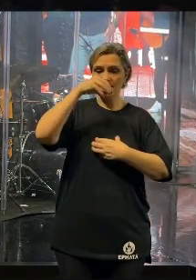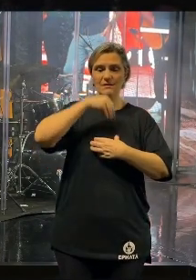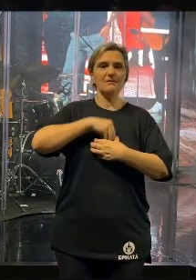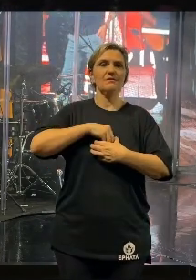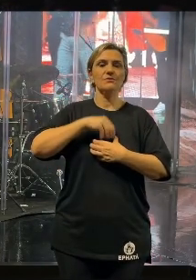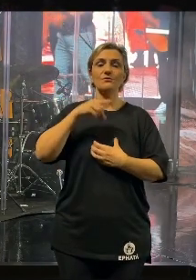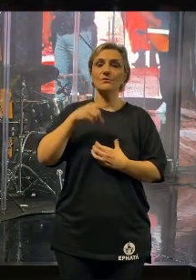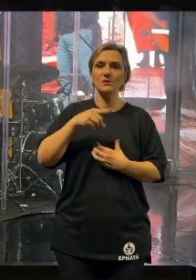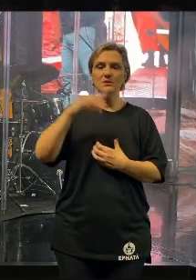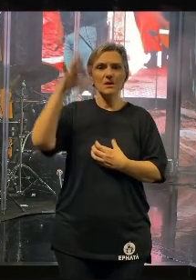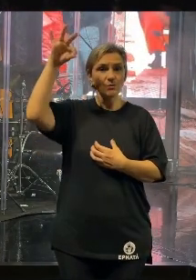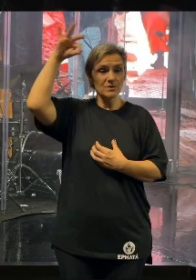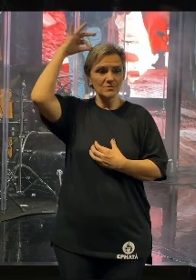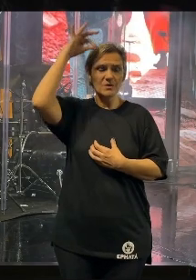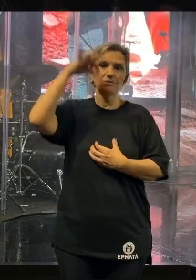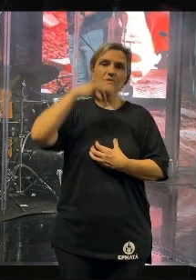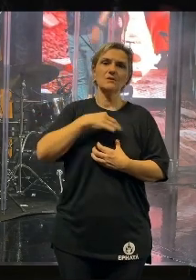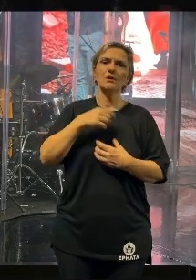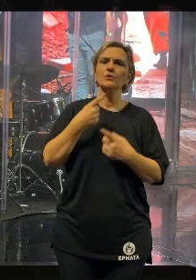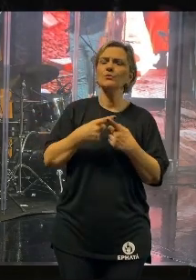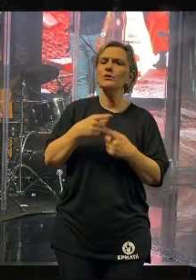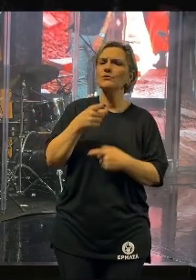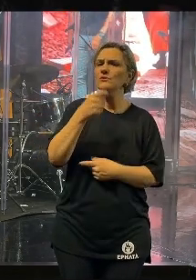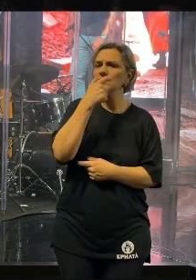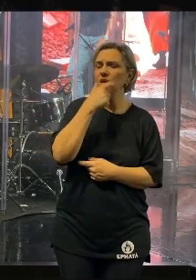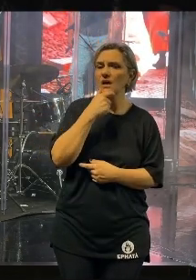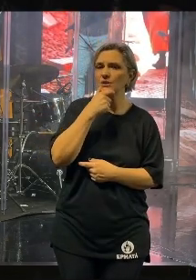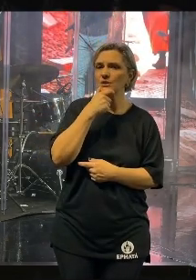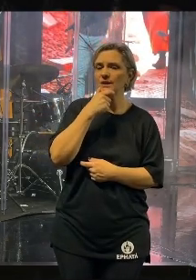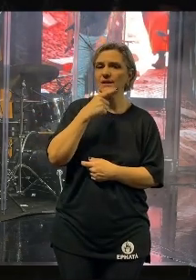Por que você acha que foi colocado nessa família?